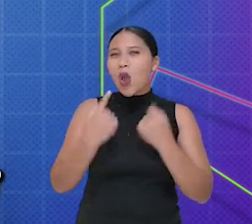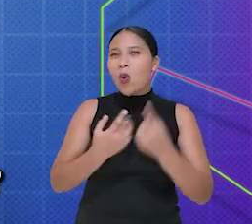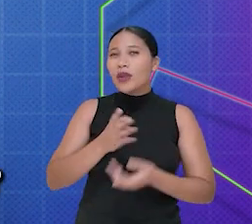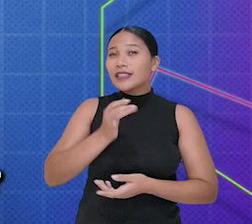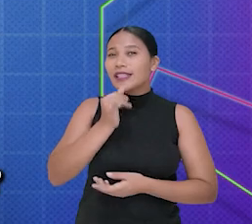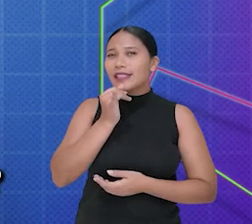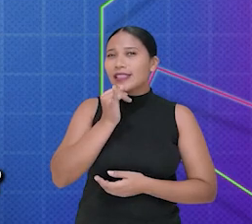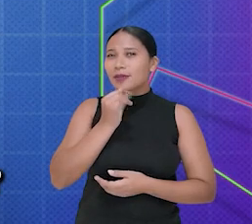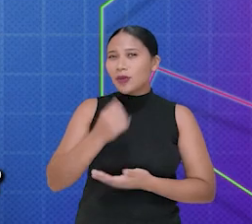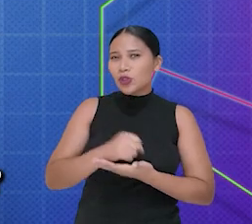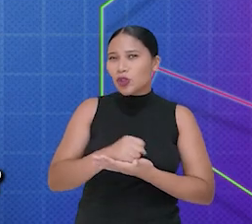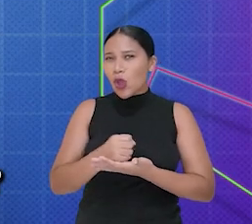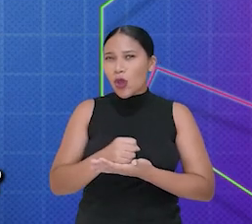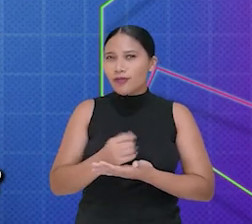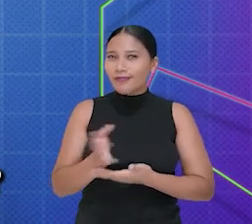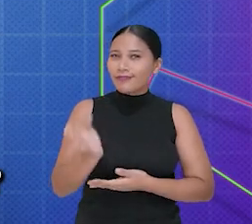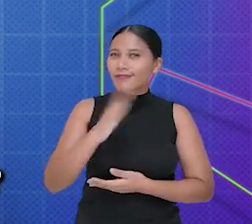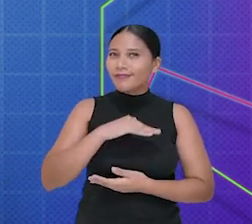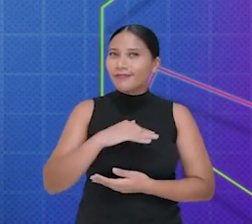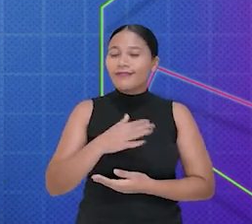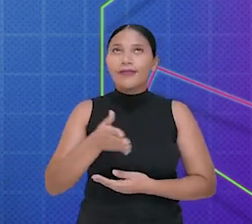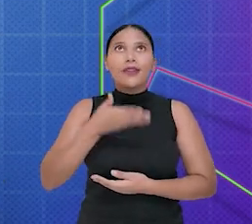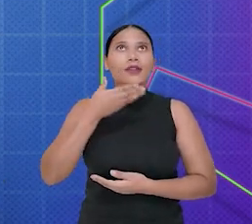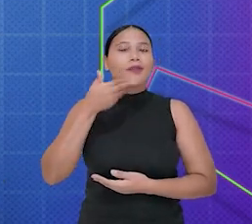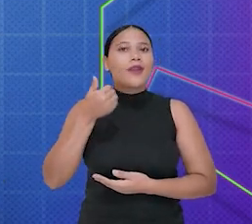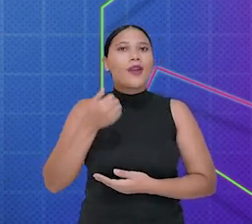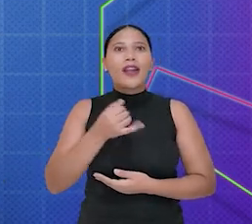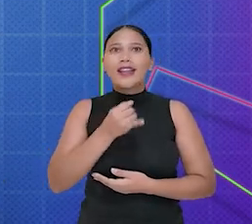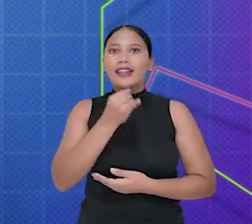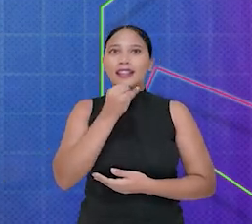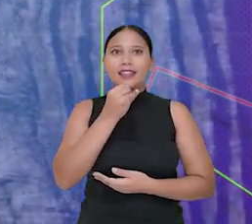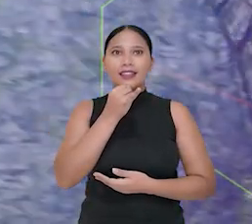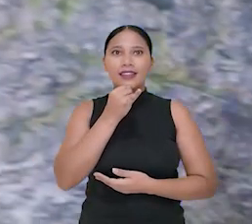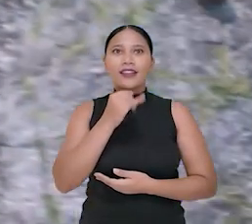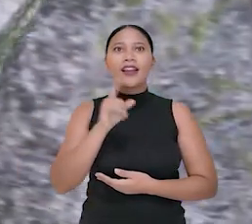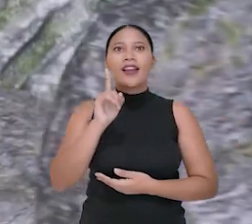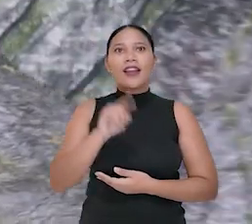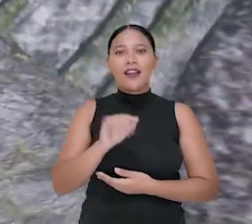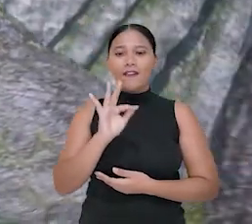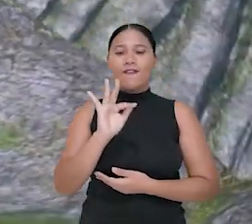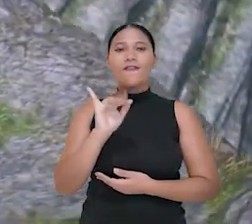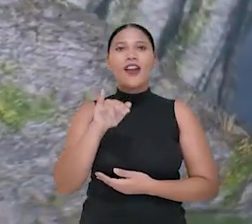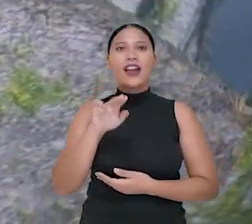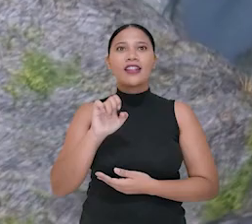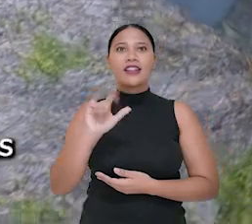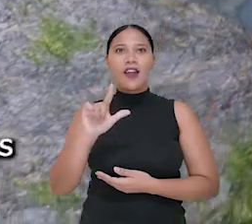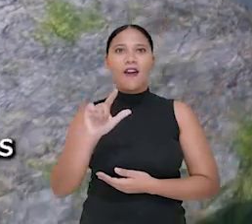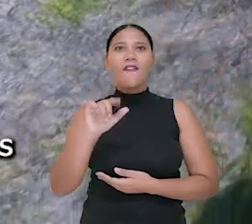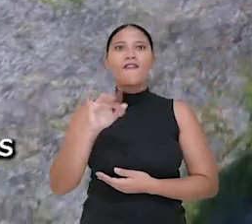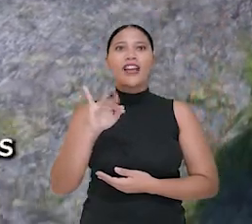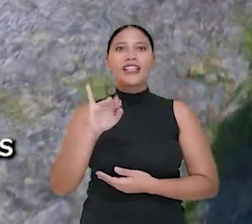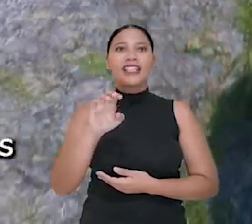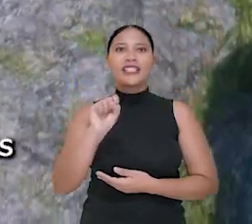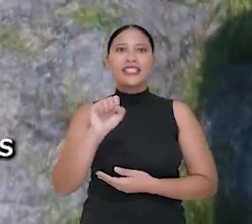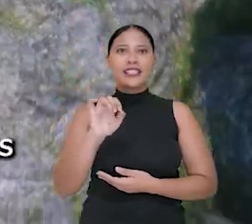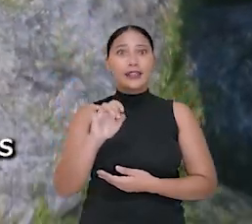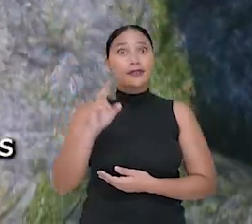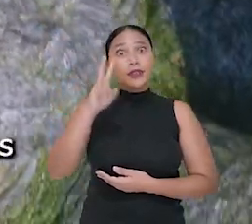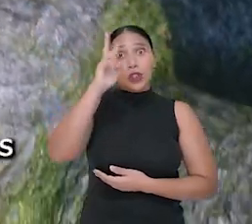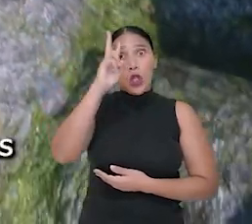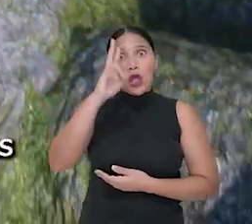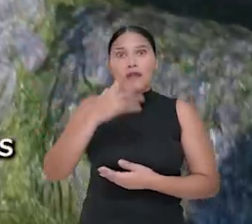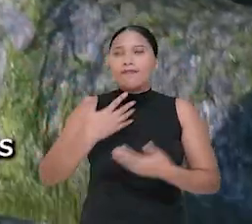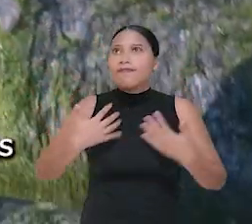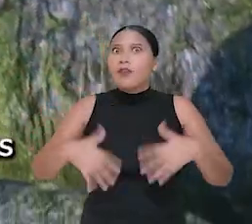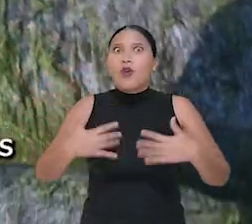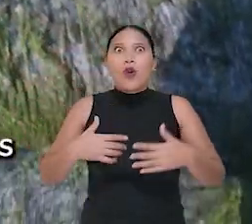alguns exemplos de cutscenes bem feitas em jogos? Um dos melhores exemplos é a série de jogos Final Fantasy, onde as cutscenes apresentam